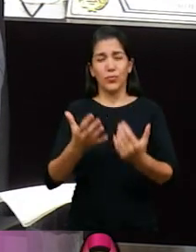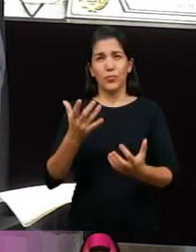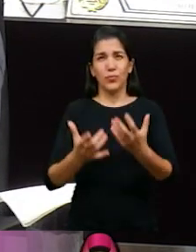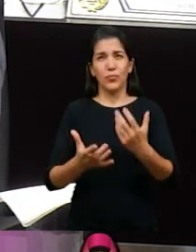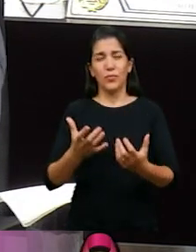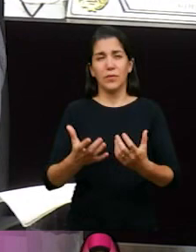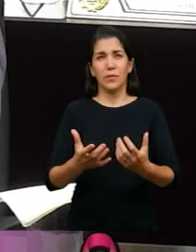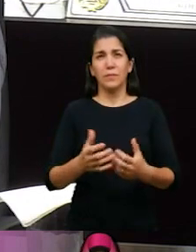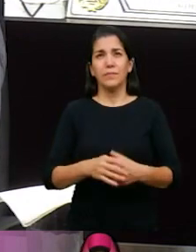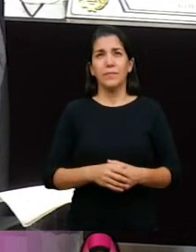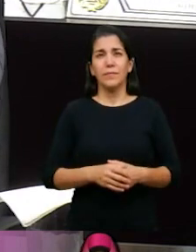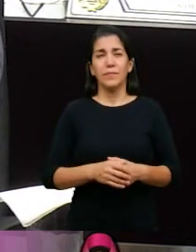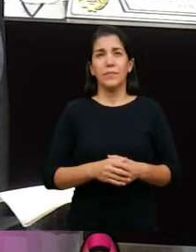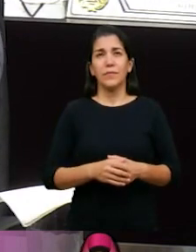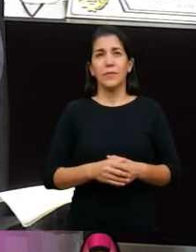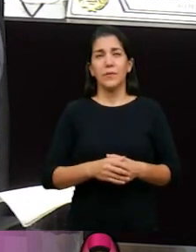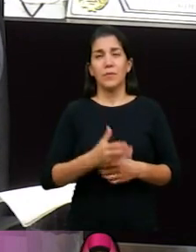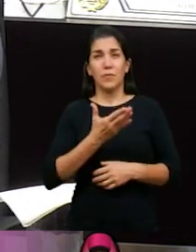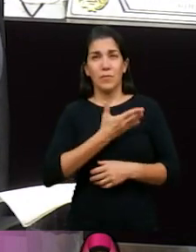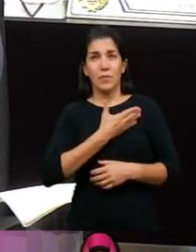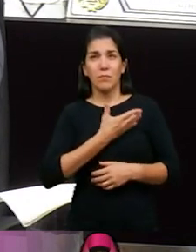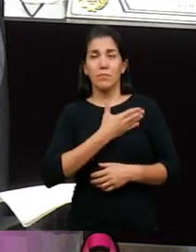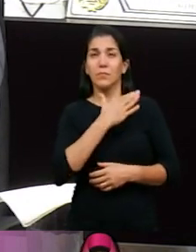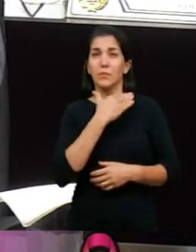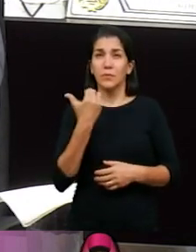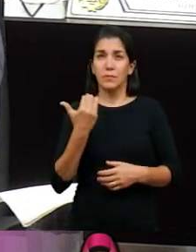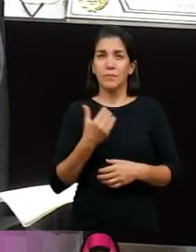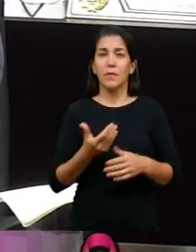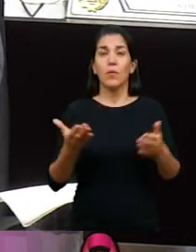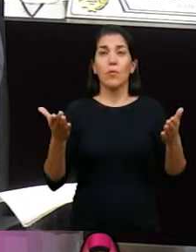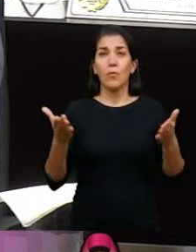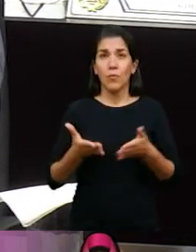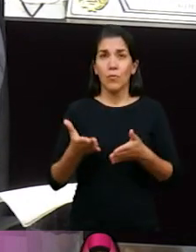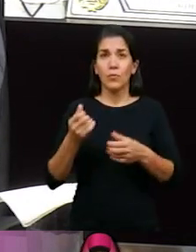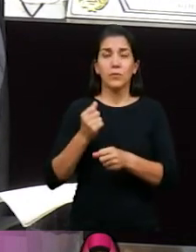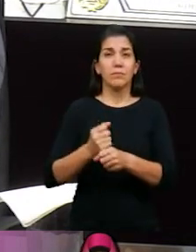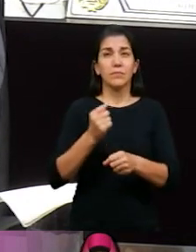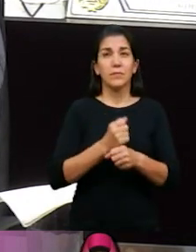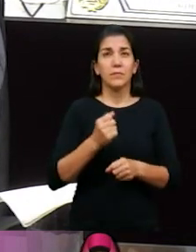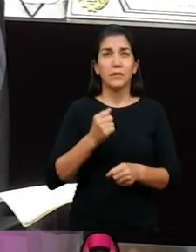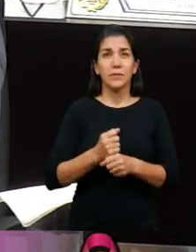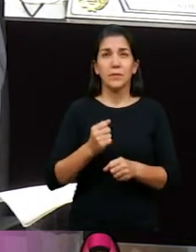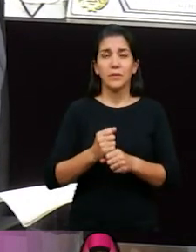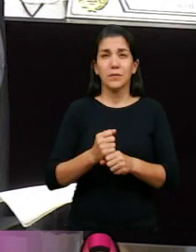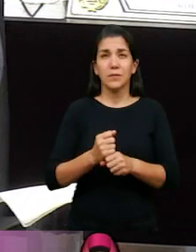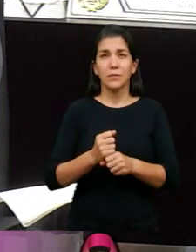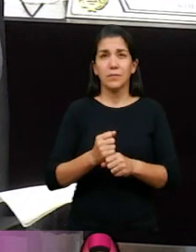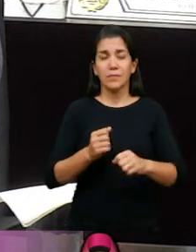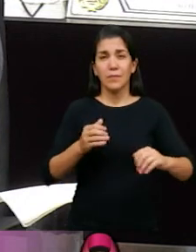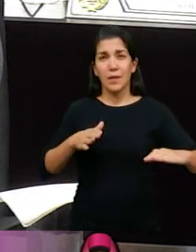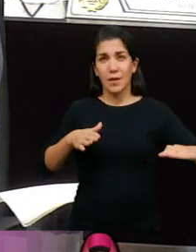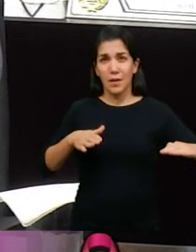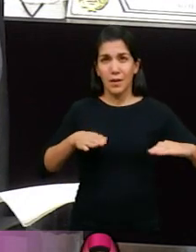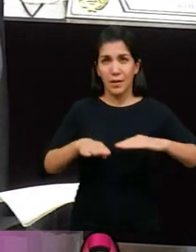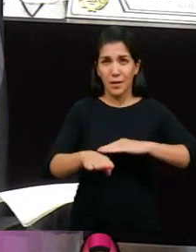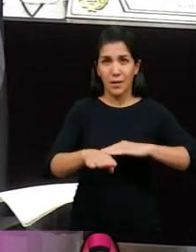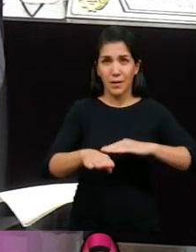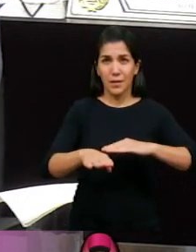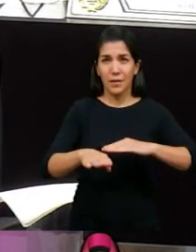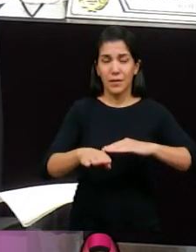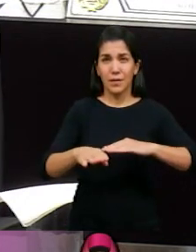colega. E hoje, com essa reforma, ali naquele cruzamento da Princesa Isabel com a